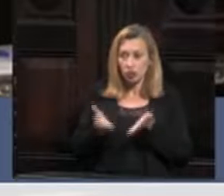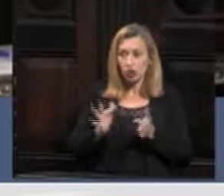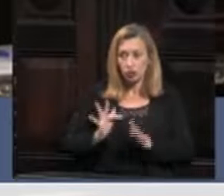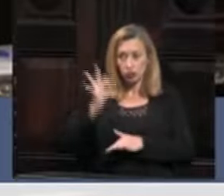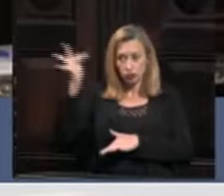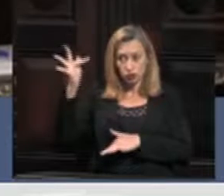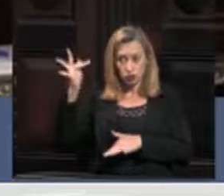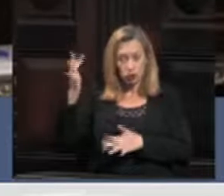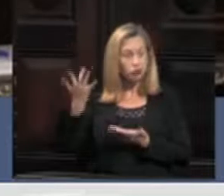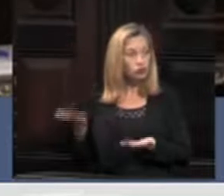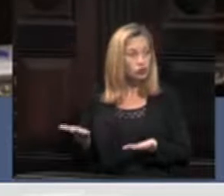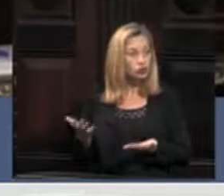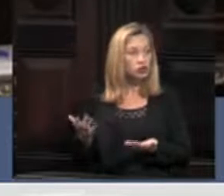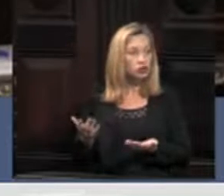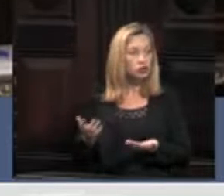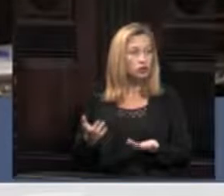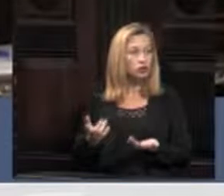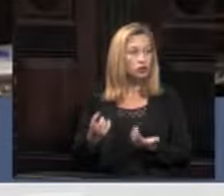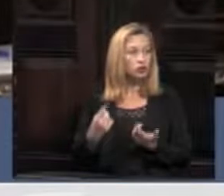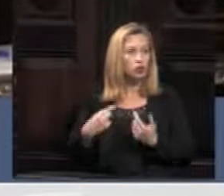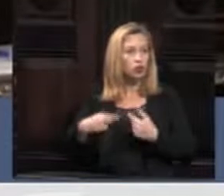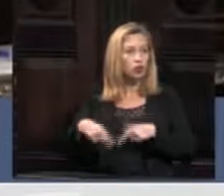estão se abstendo para dar quórum,